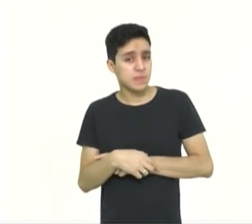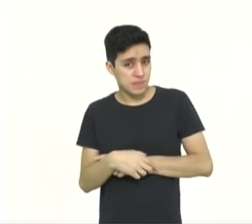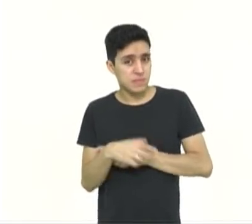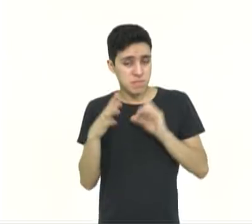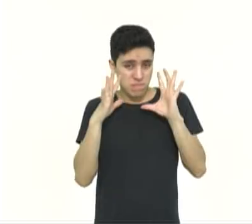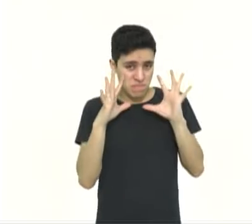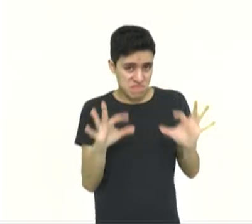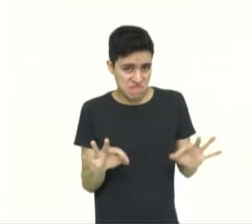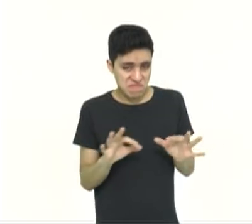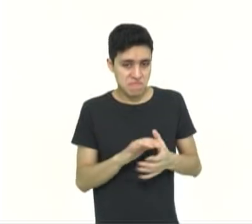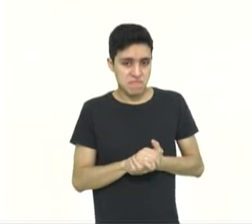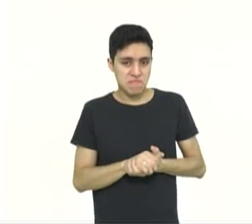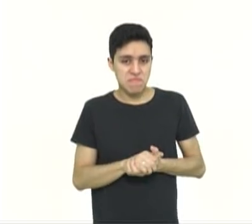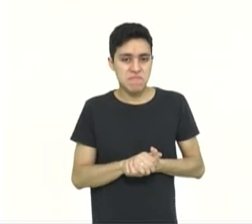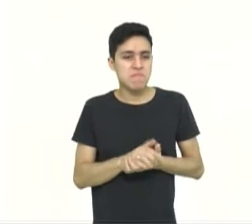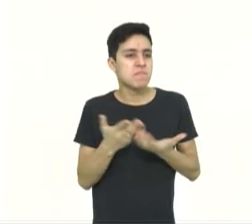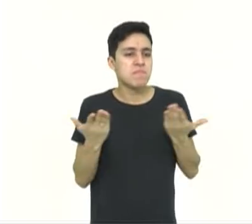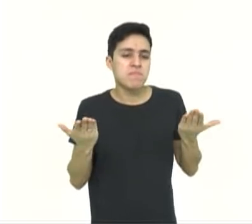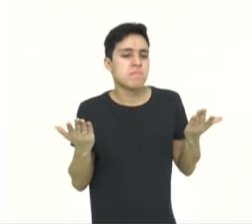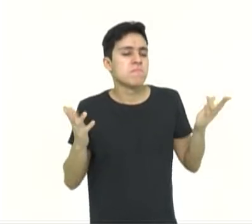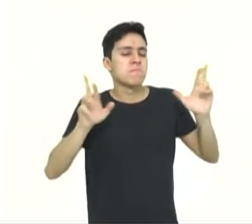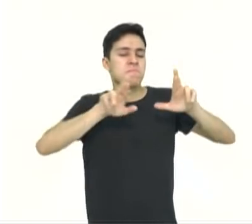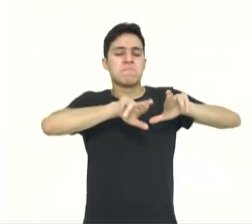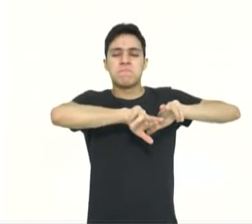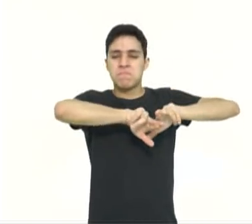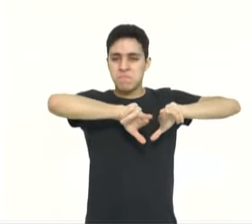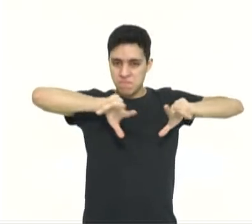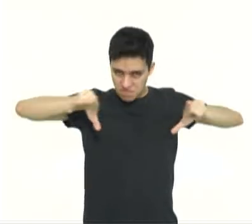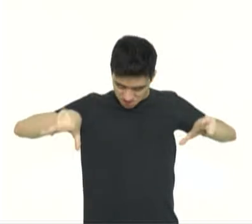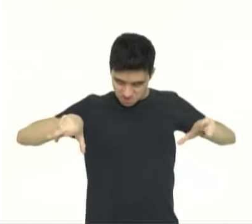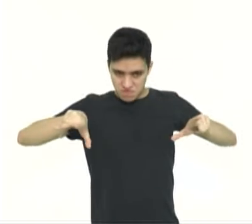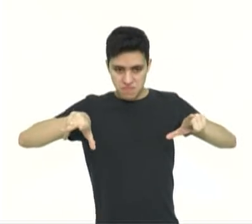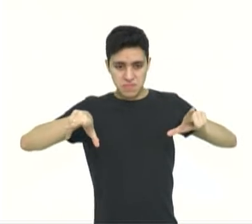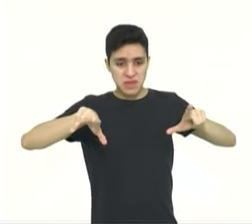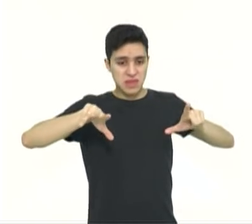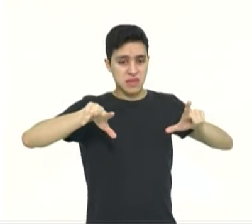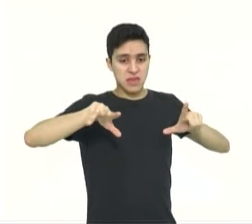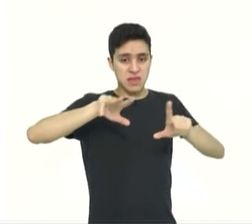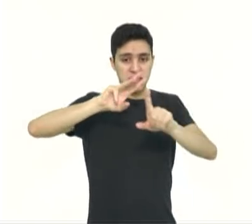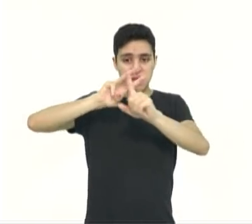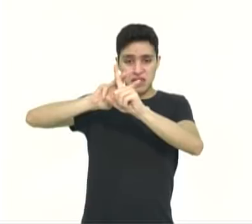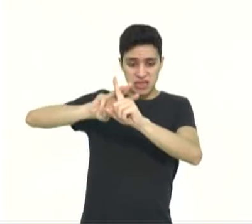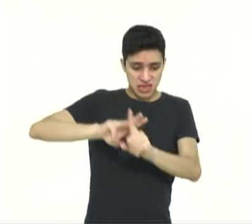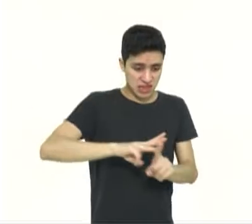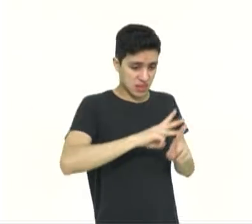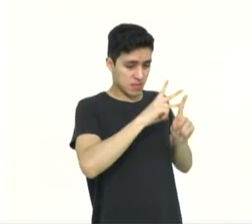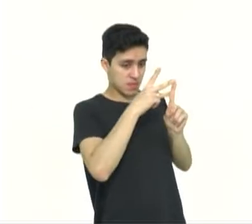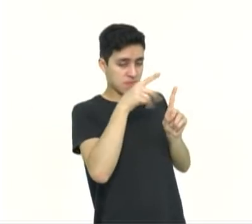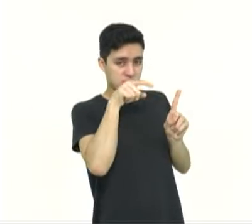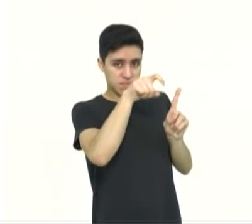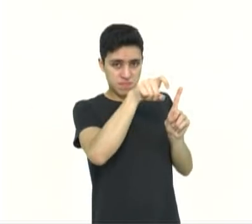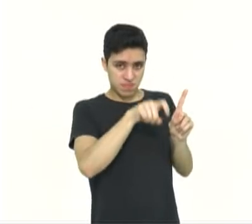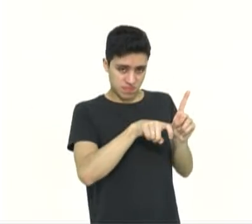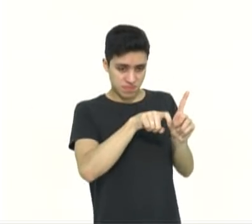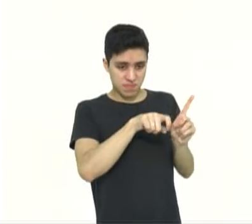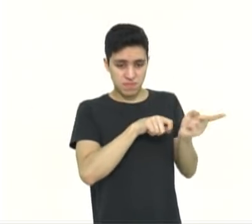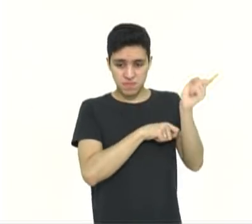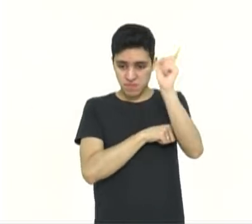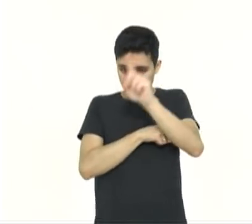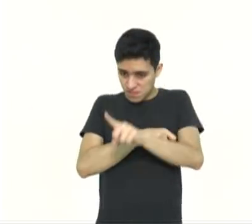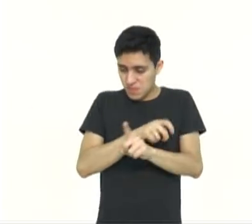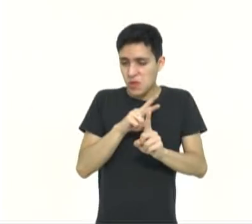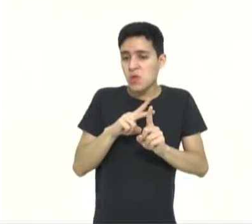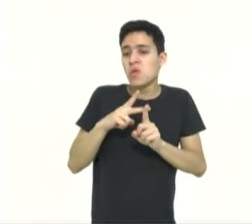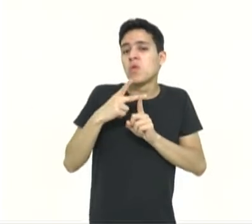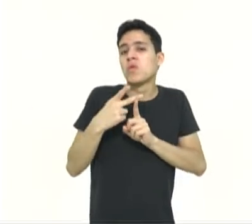Presta atenção. E a diferença entre o triplo desse número x e o dobro do